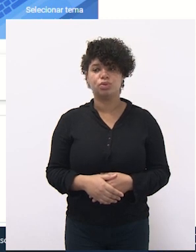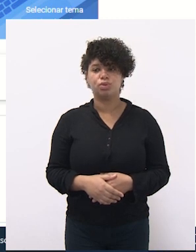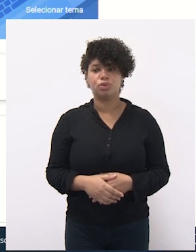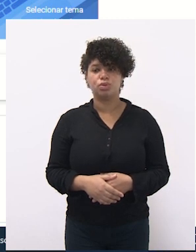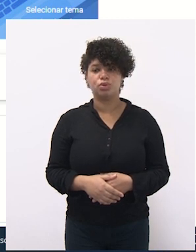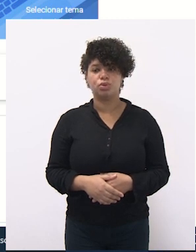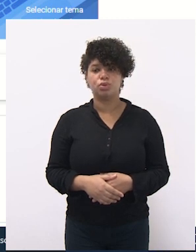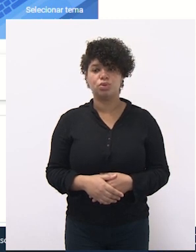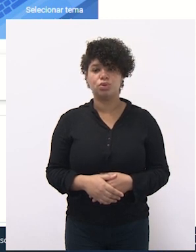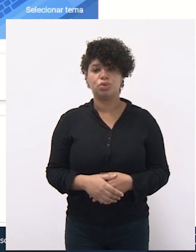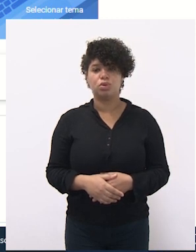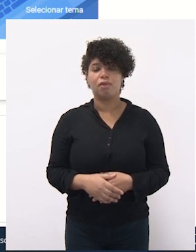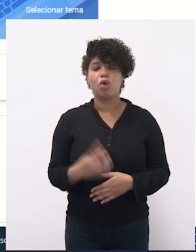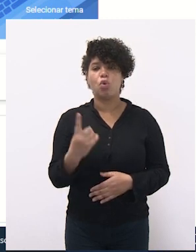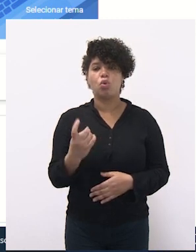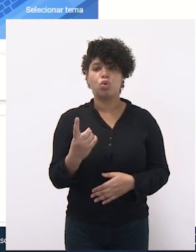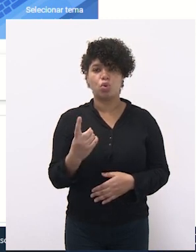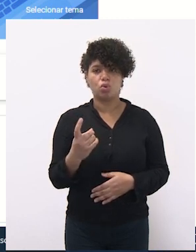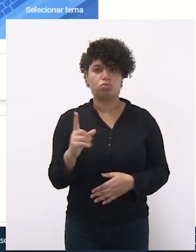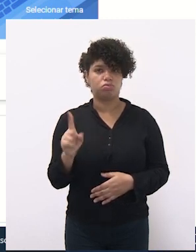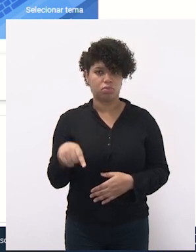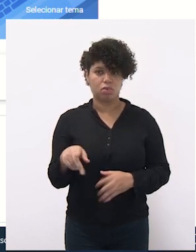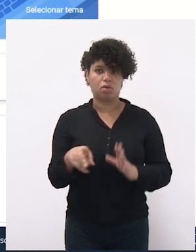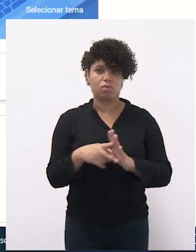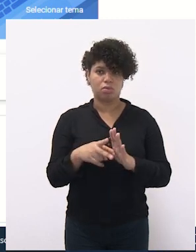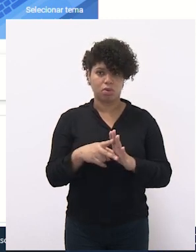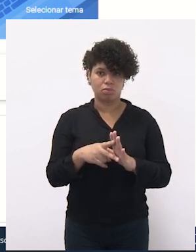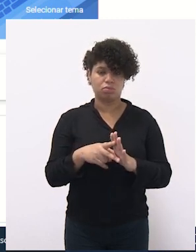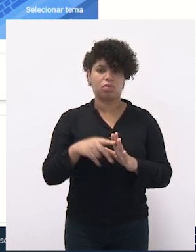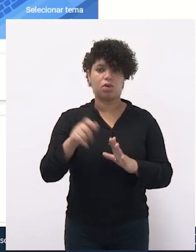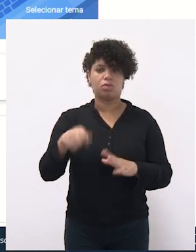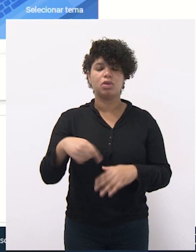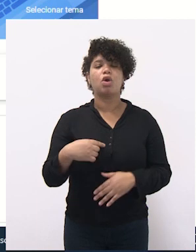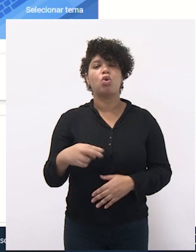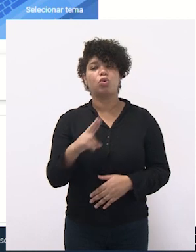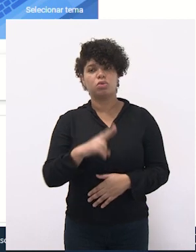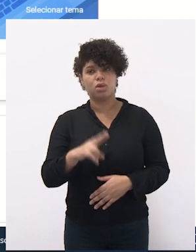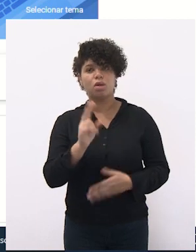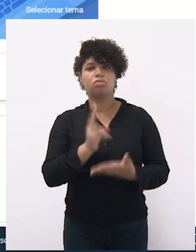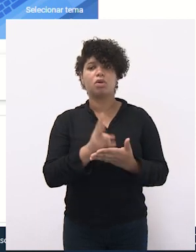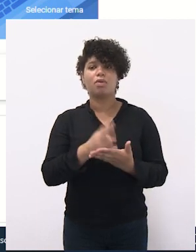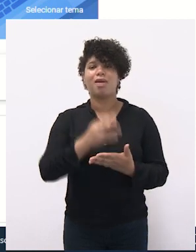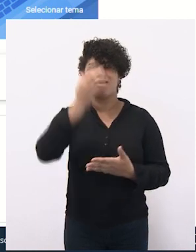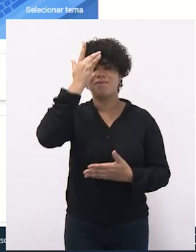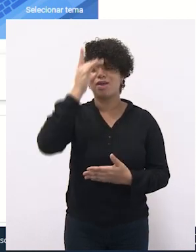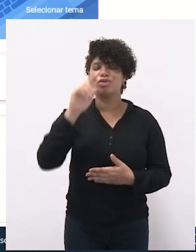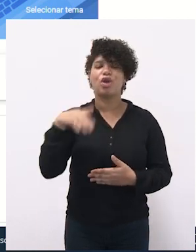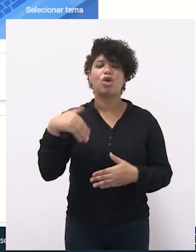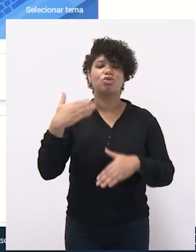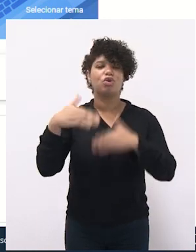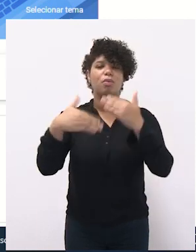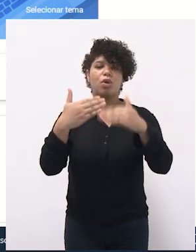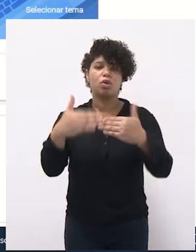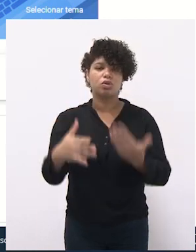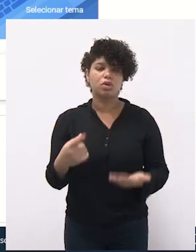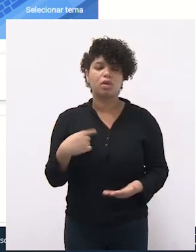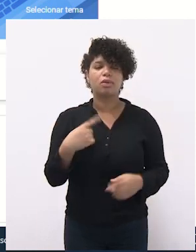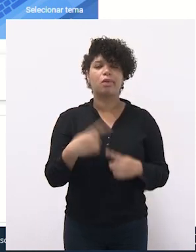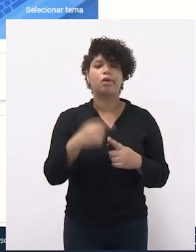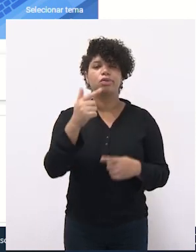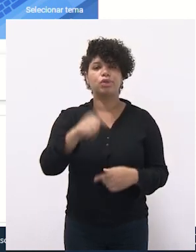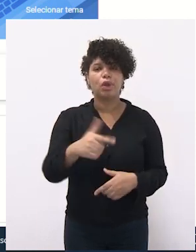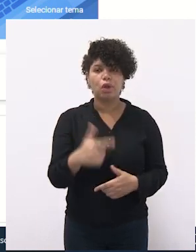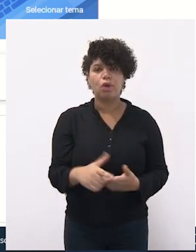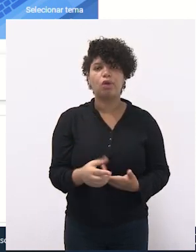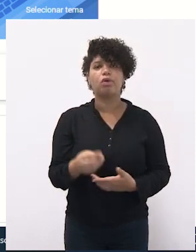link único, né, para essa sala, sempre vai utilizar esse link. E facilita todo o processo, né? Ao invés da gente ter que abrir um Meet,